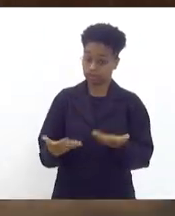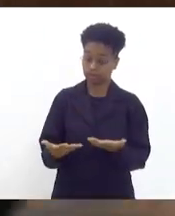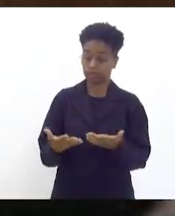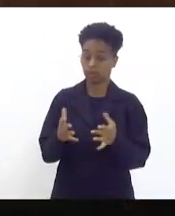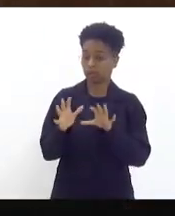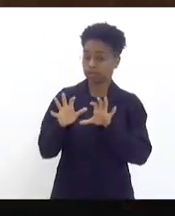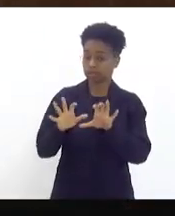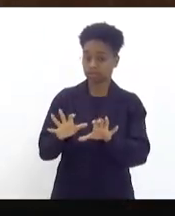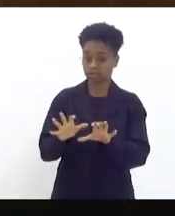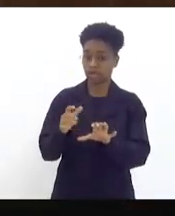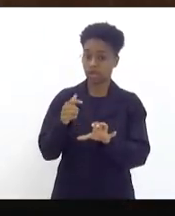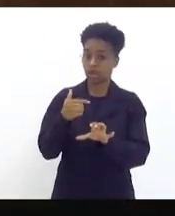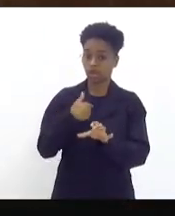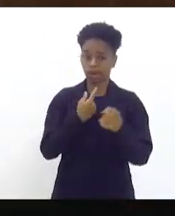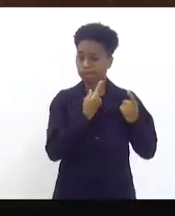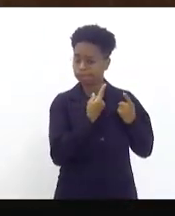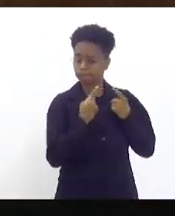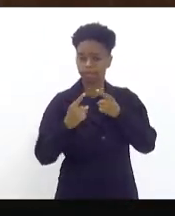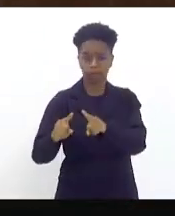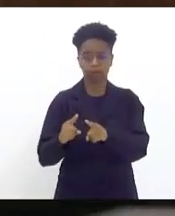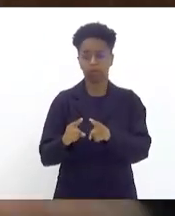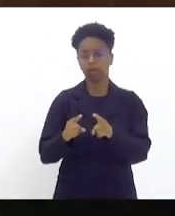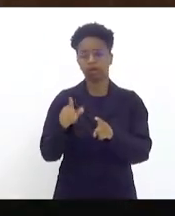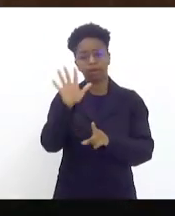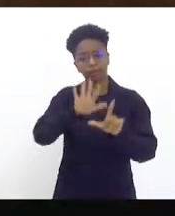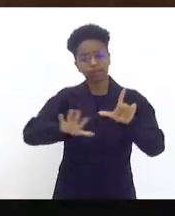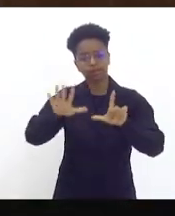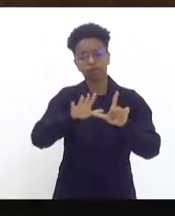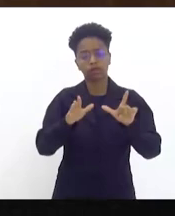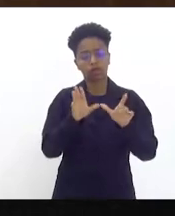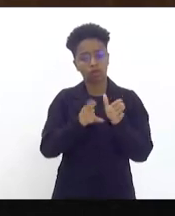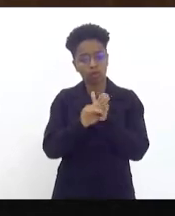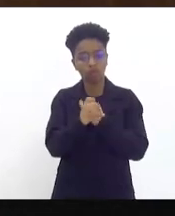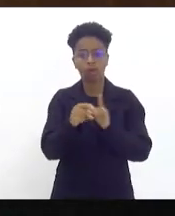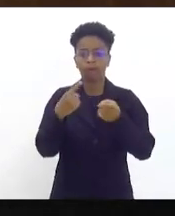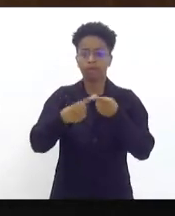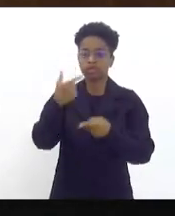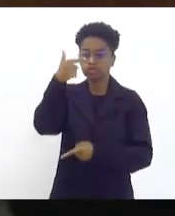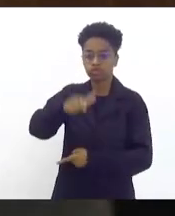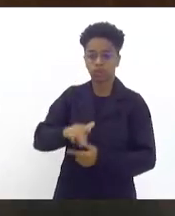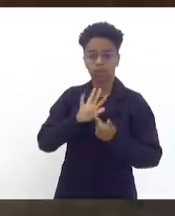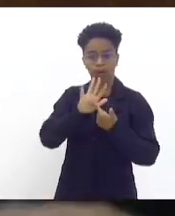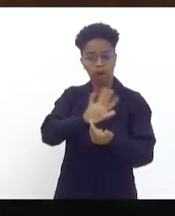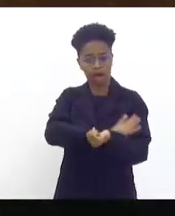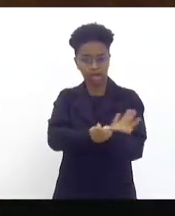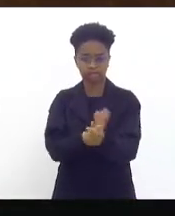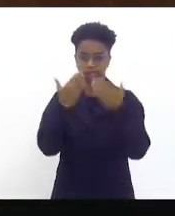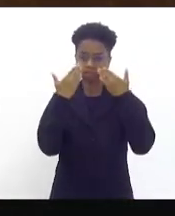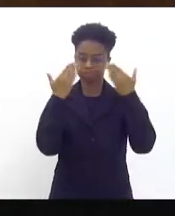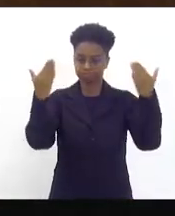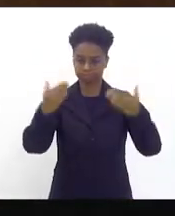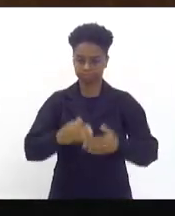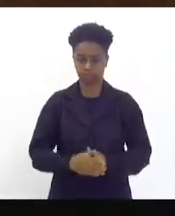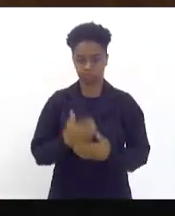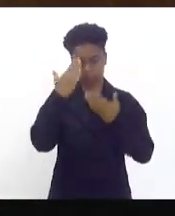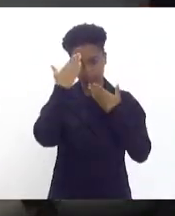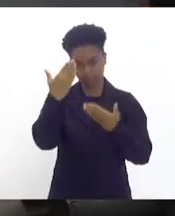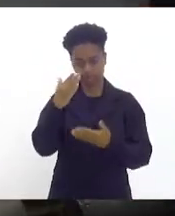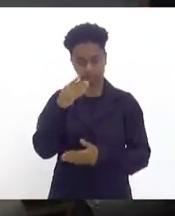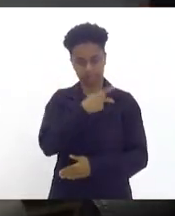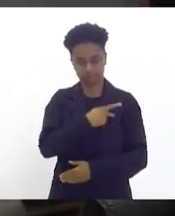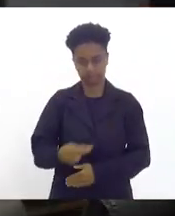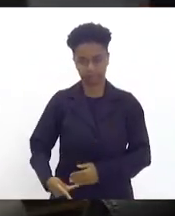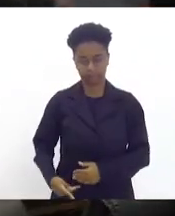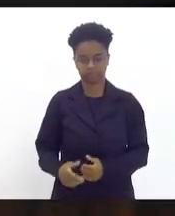sentido um repúdio a plataforma Google por mais uma vez demonstrar o seu racismo em público Obrigada presidente